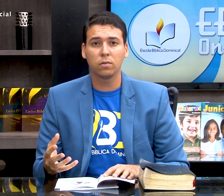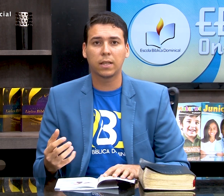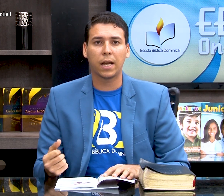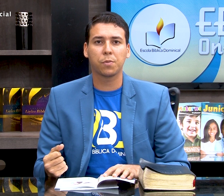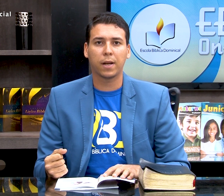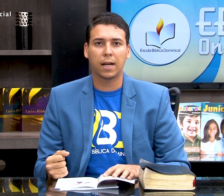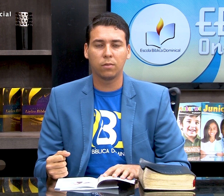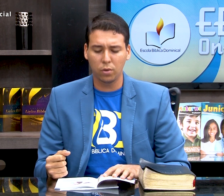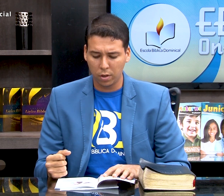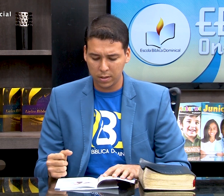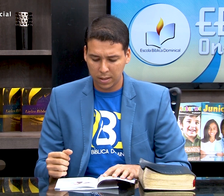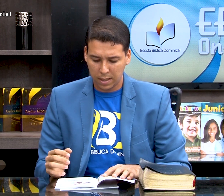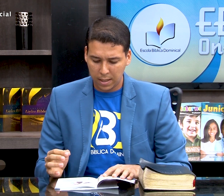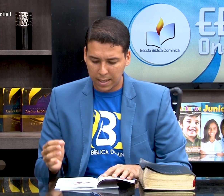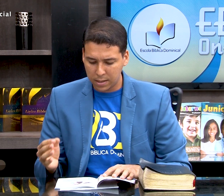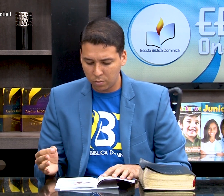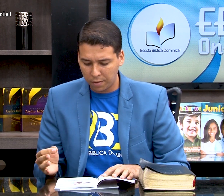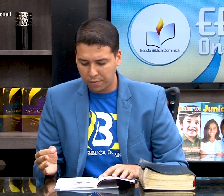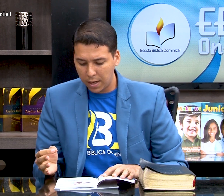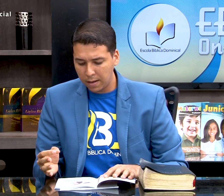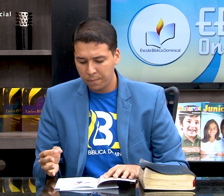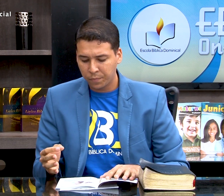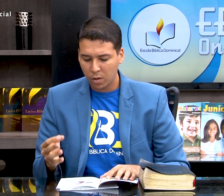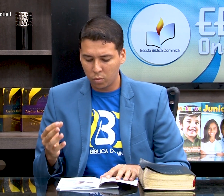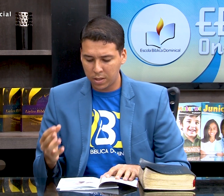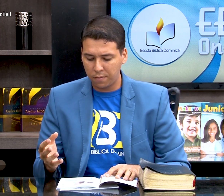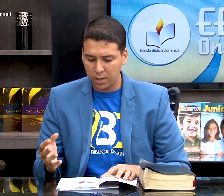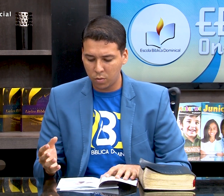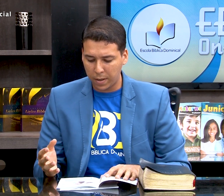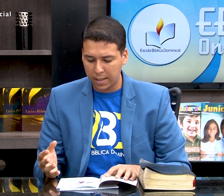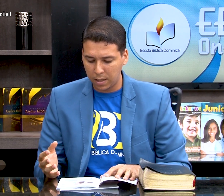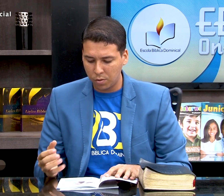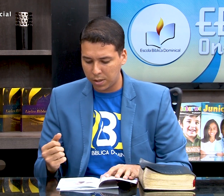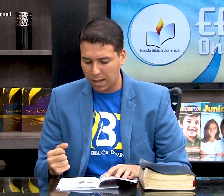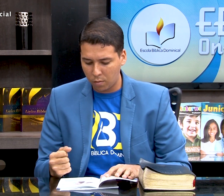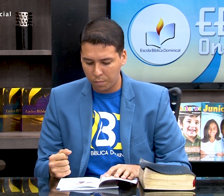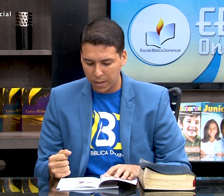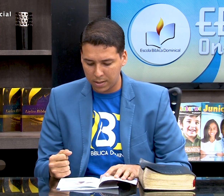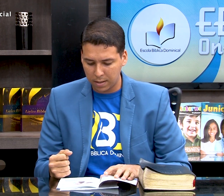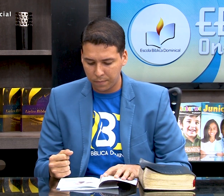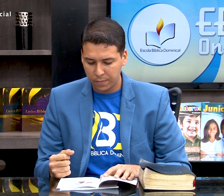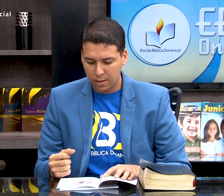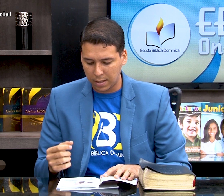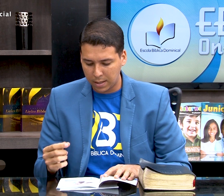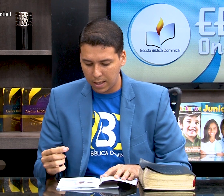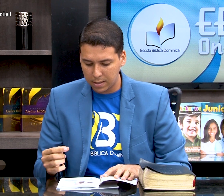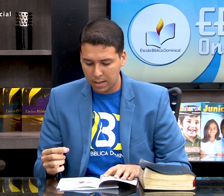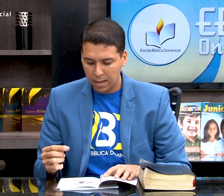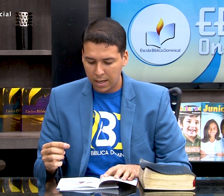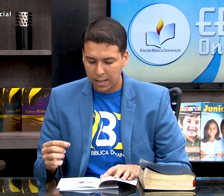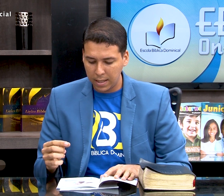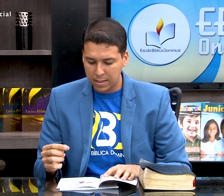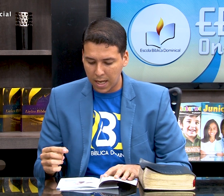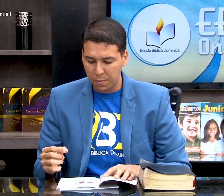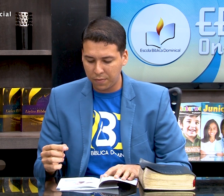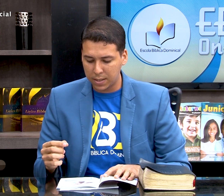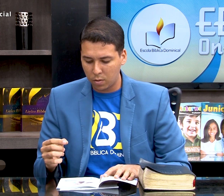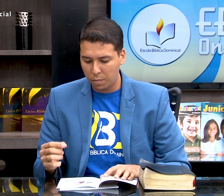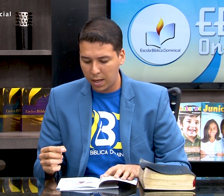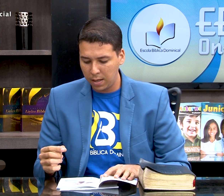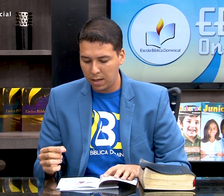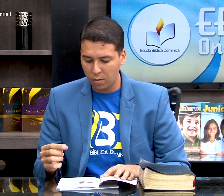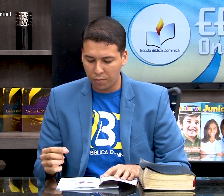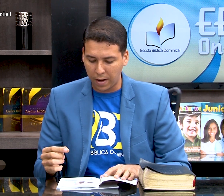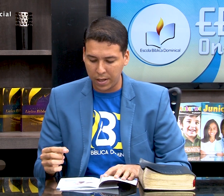lição traz para cada um de nós. Na segunda-feira, o serviço para Deus tem recompensa. Na terça, quem sabe